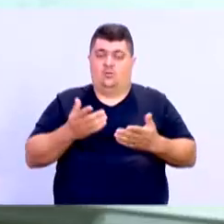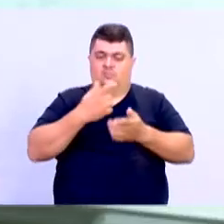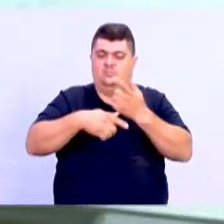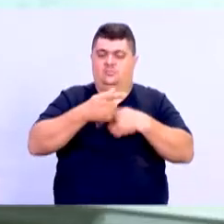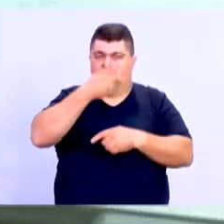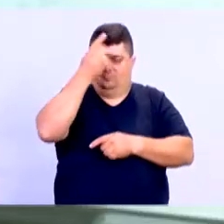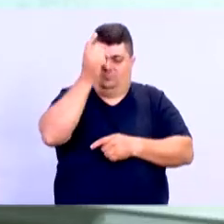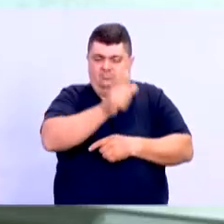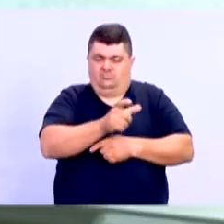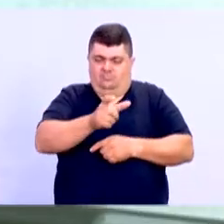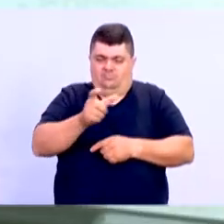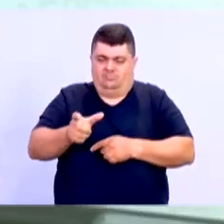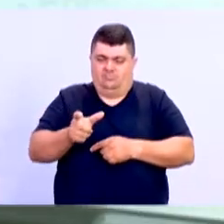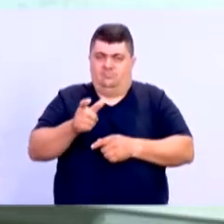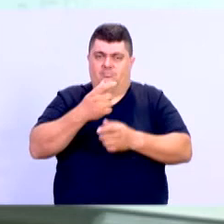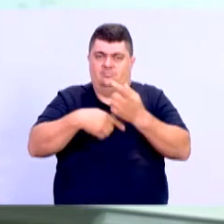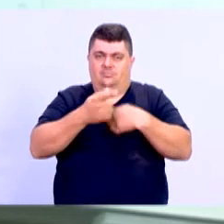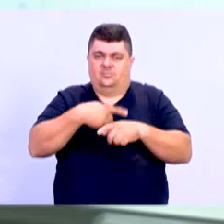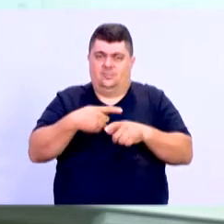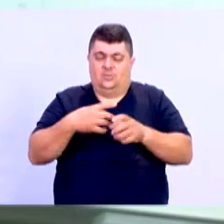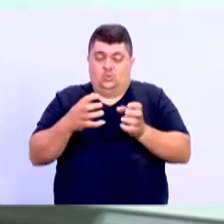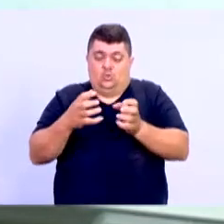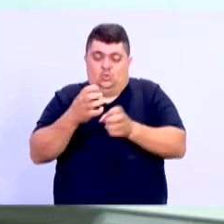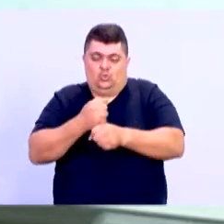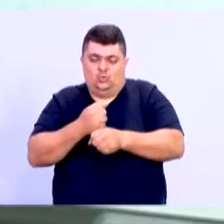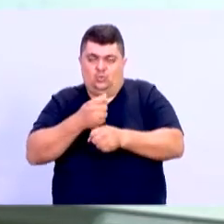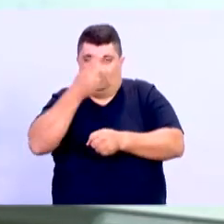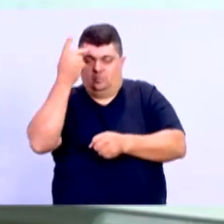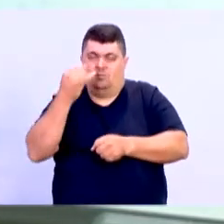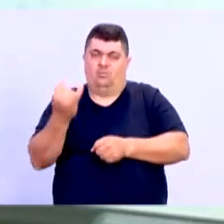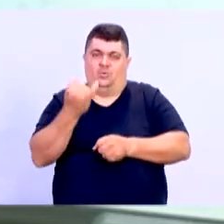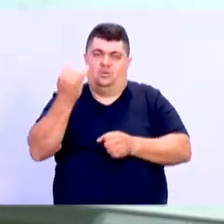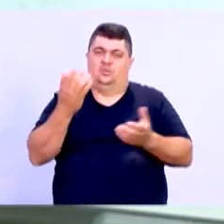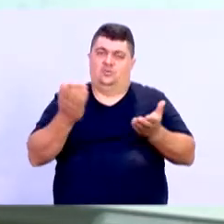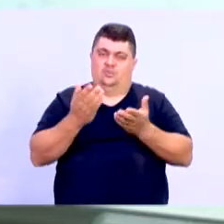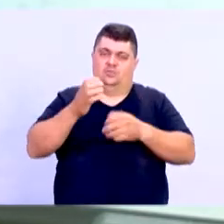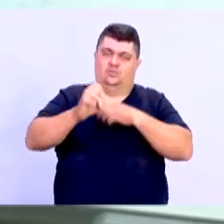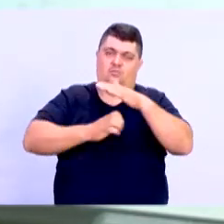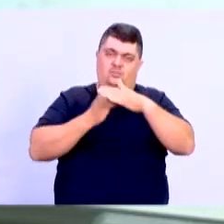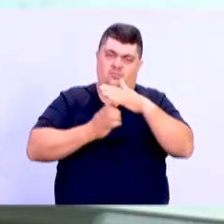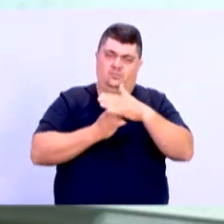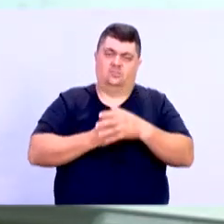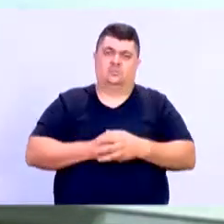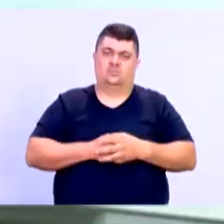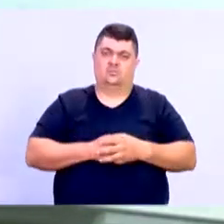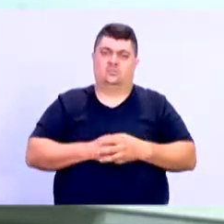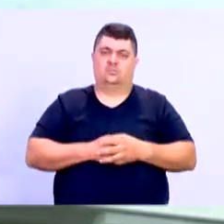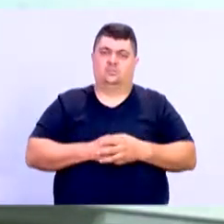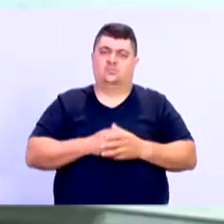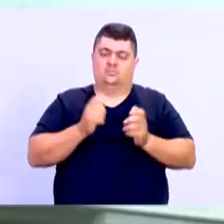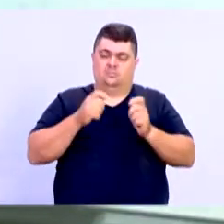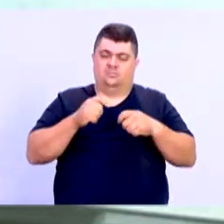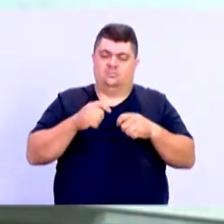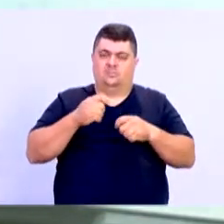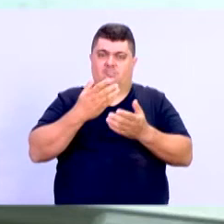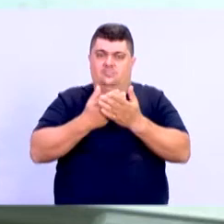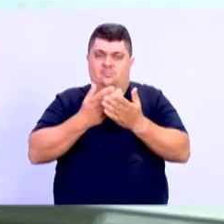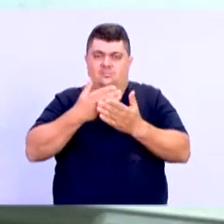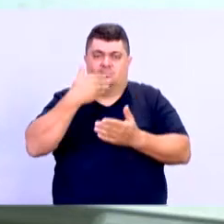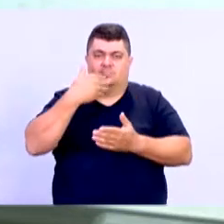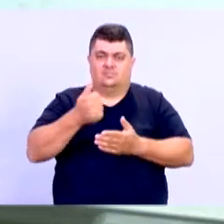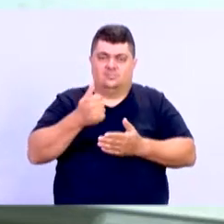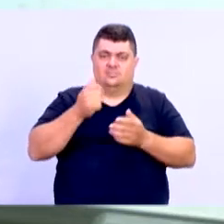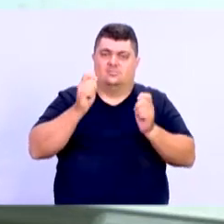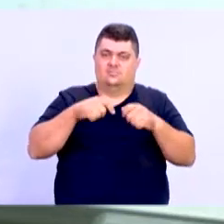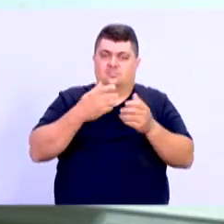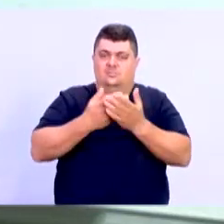gestão de pessoas ou a gestão com pessoas é muito importante hoje para as organizações? Vale a pena um estudo específico,